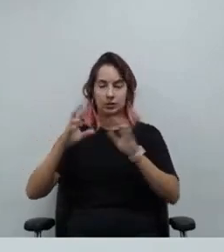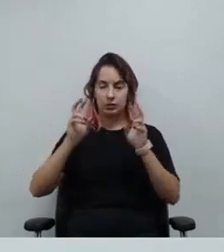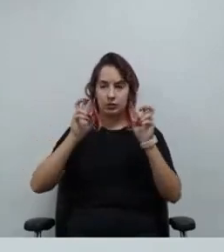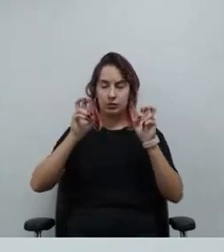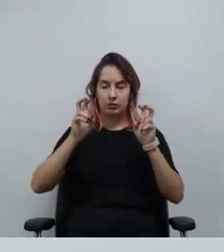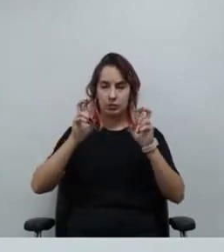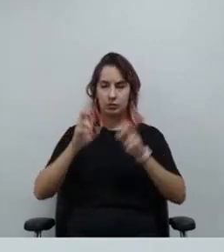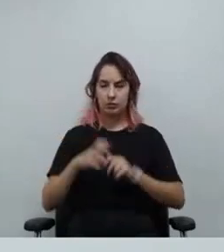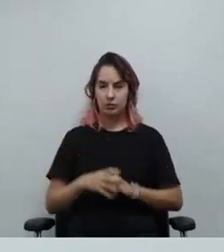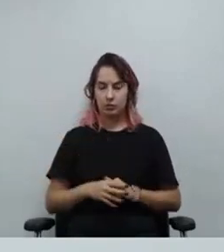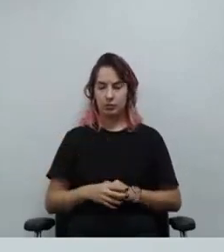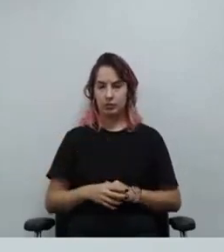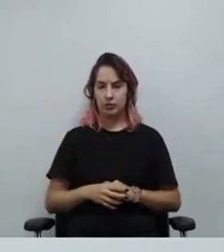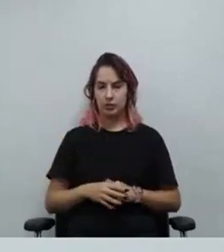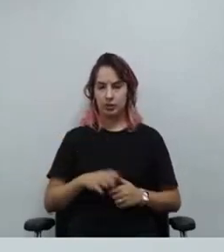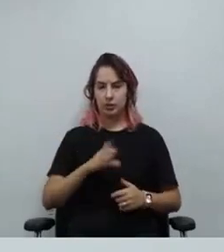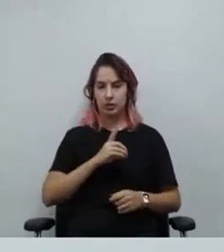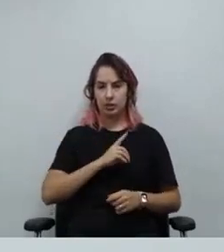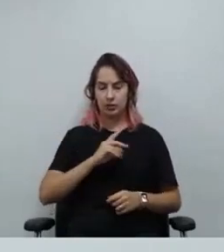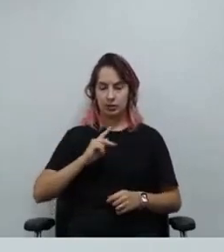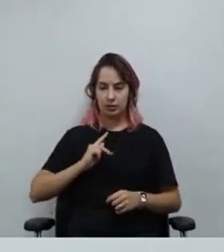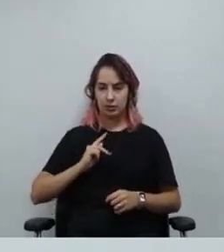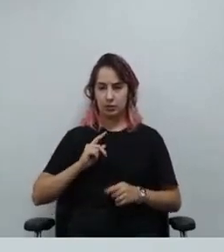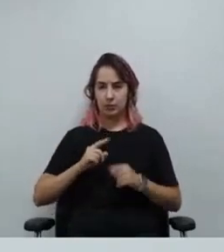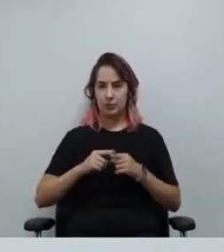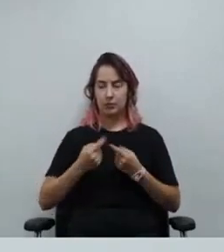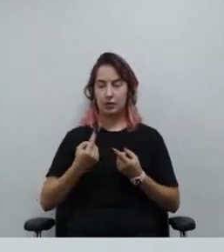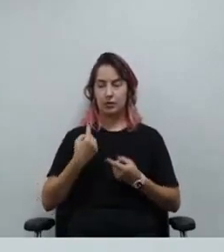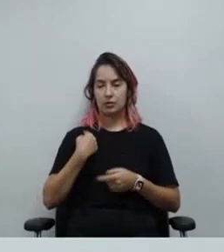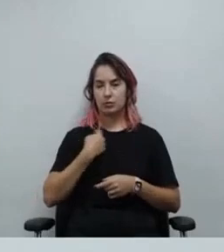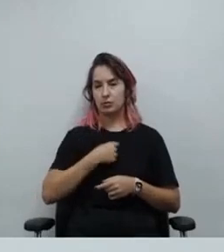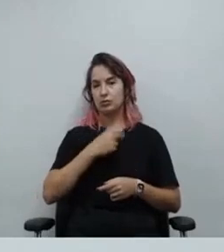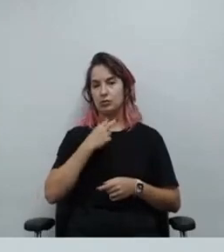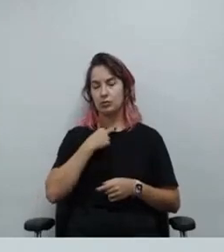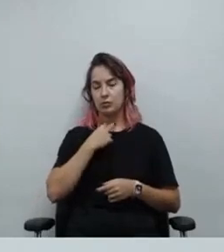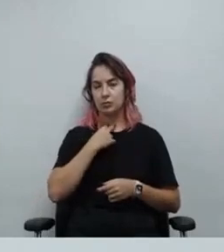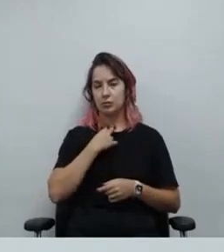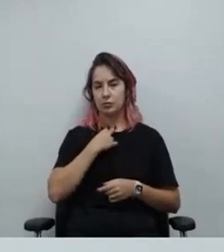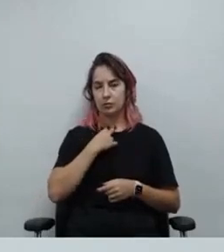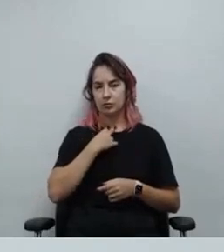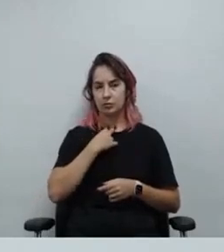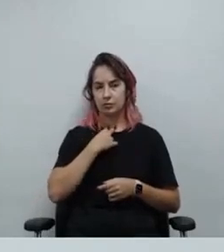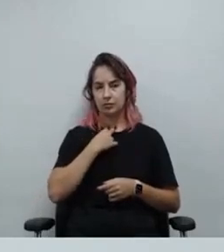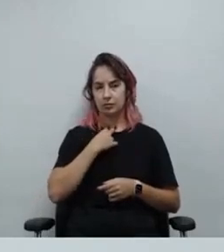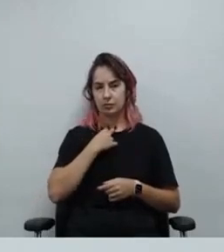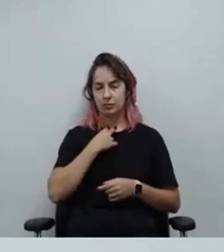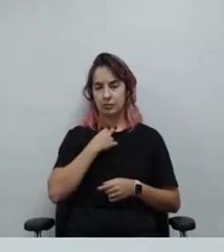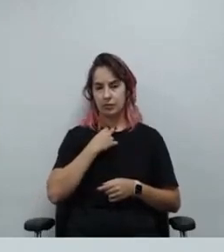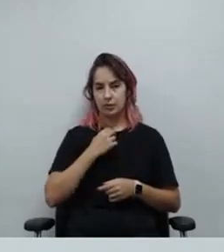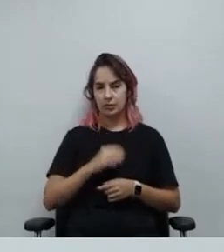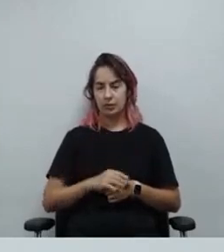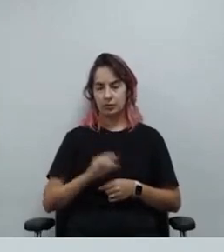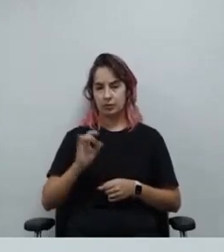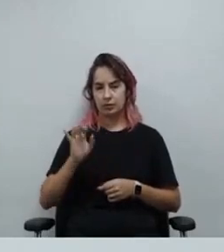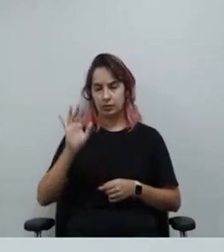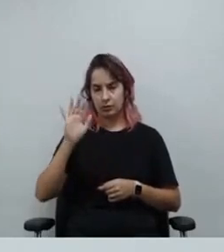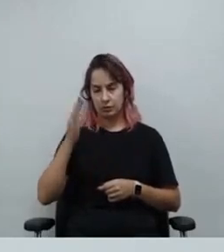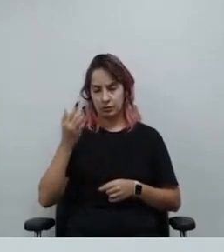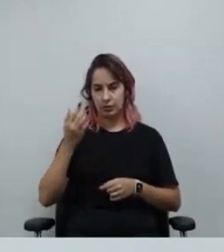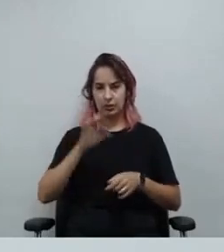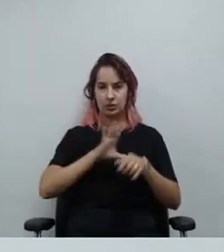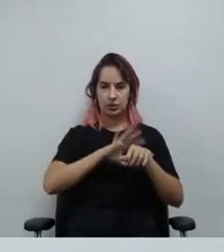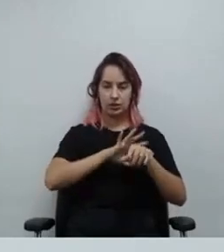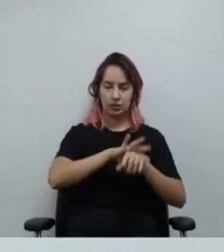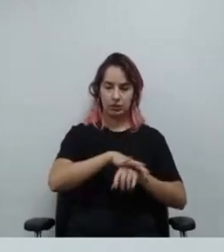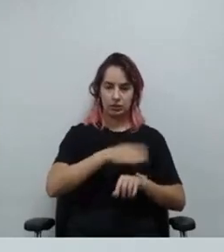da questão da defensoria, mas claro que nós não podemos também agir como só acontecer nas questões de segurança